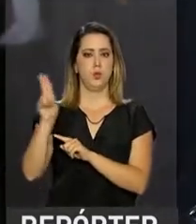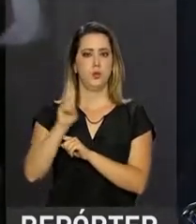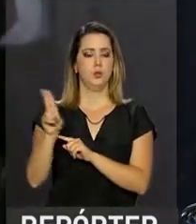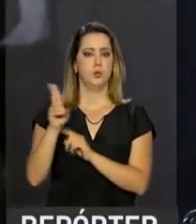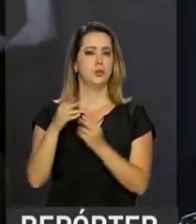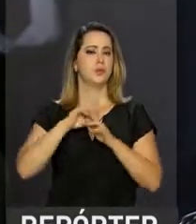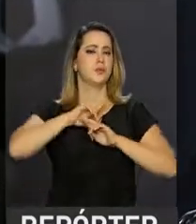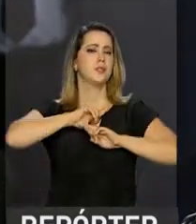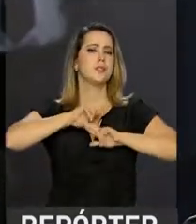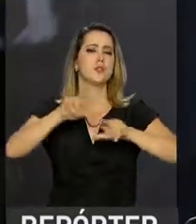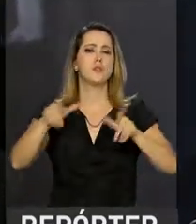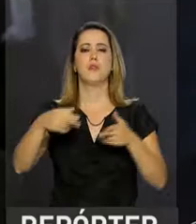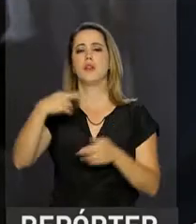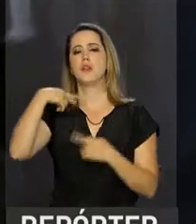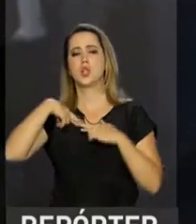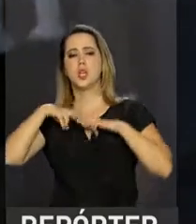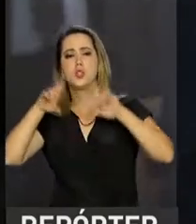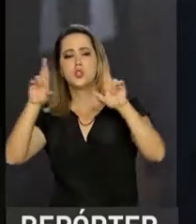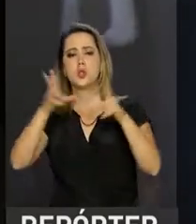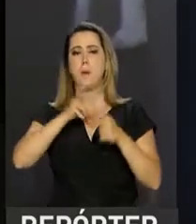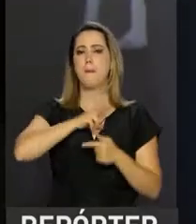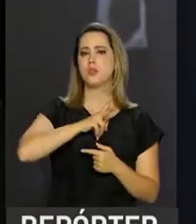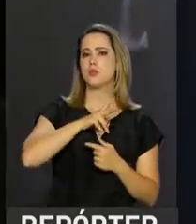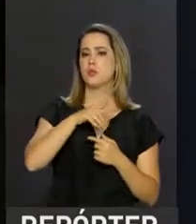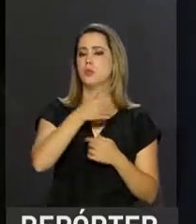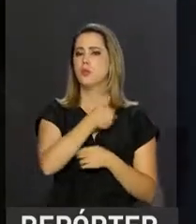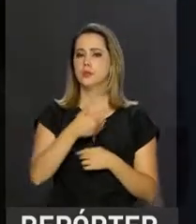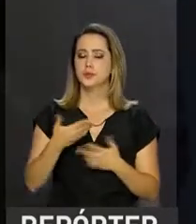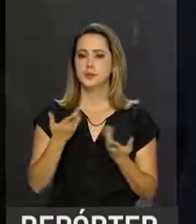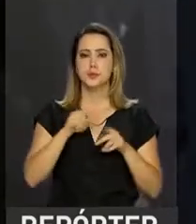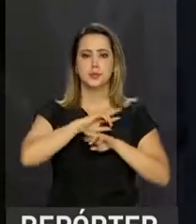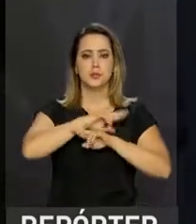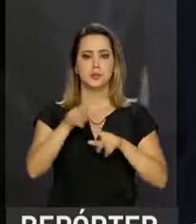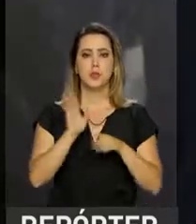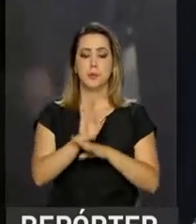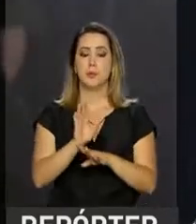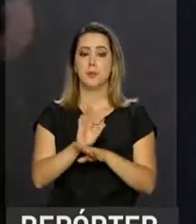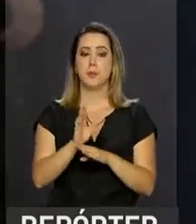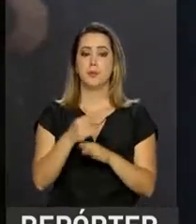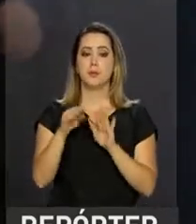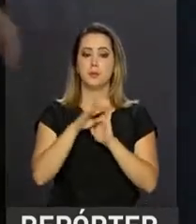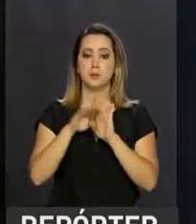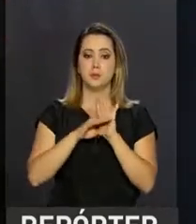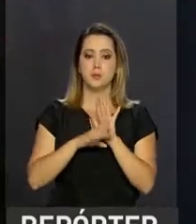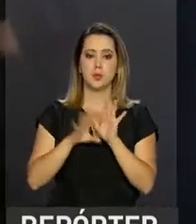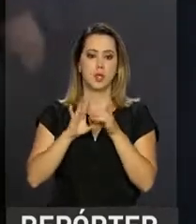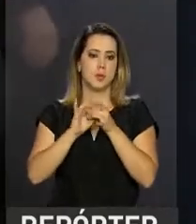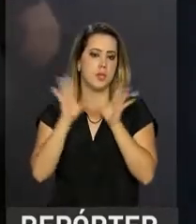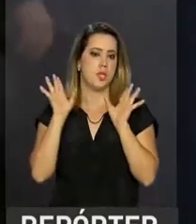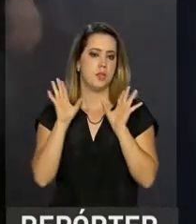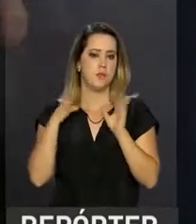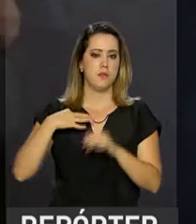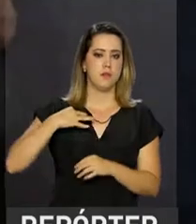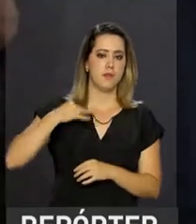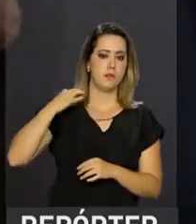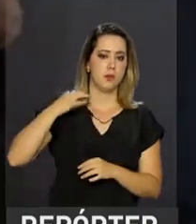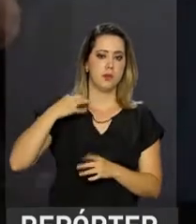Filantrópicas, religiosas, universidades privadas, apoiando o programa, né? Apoiando de forma voluntária, apoiando de